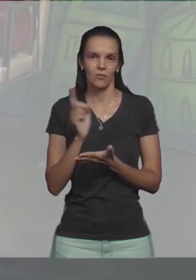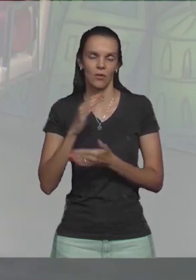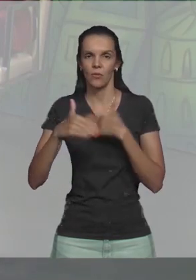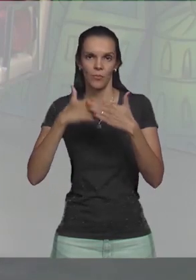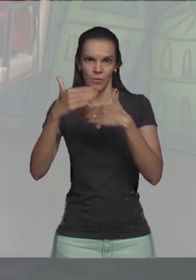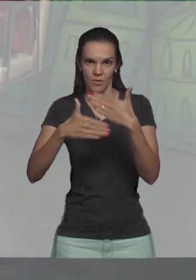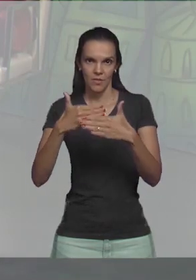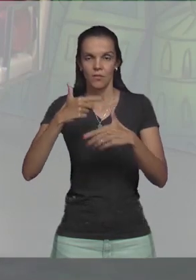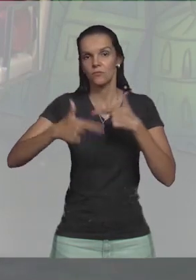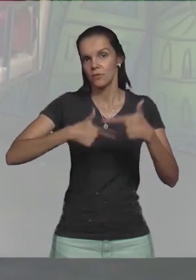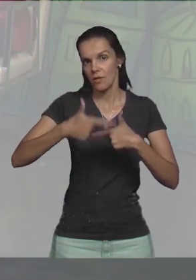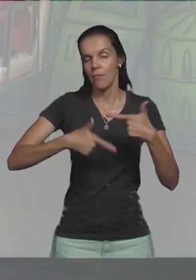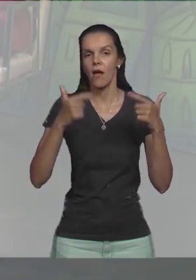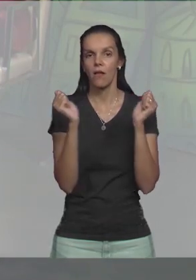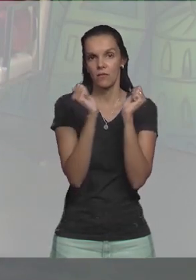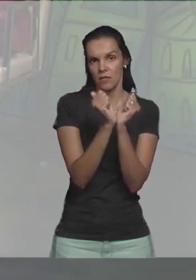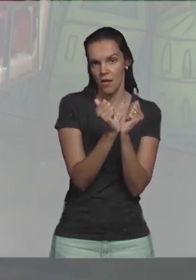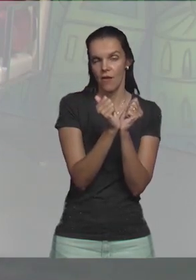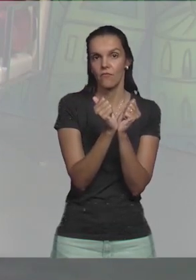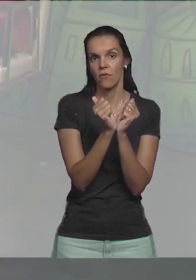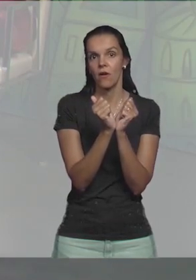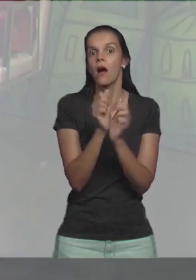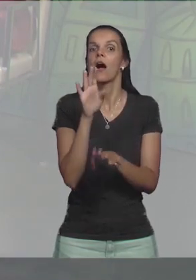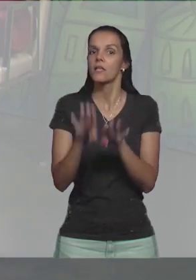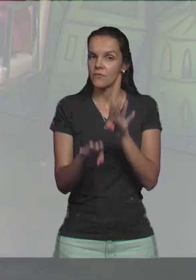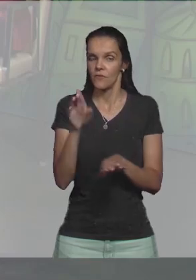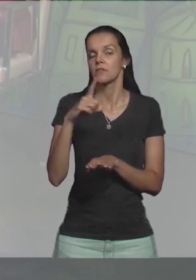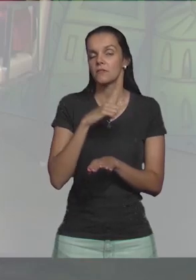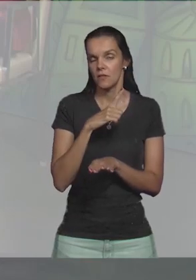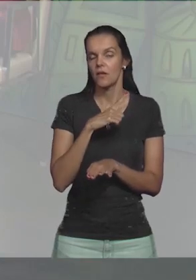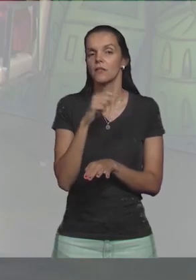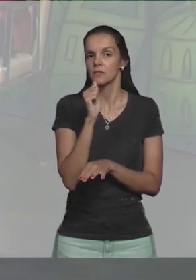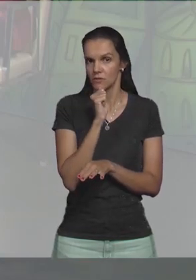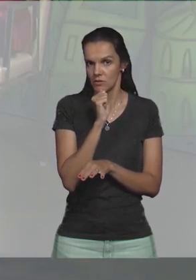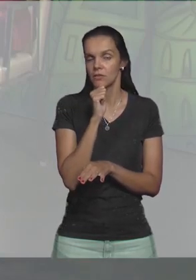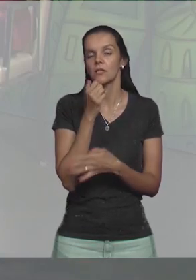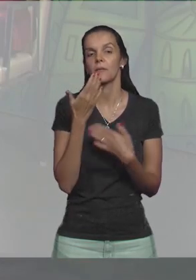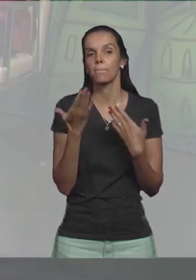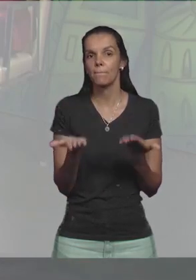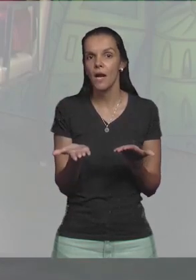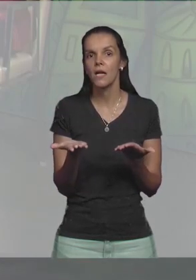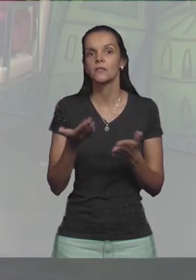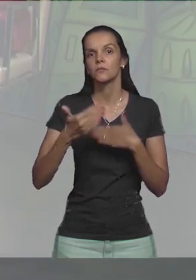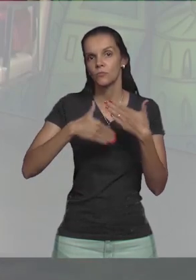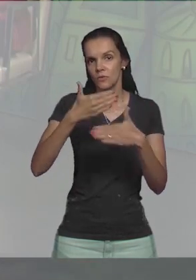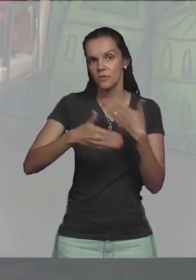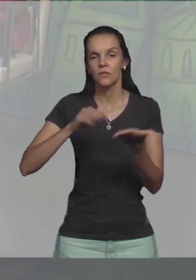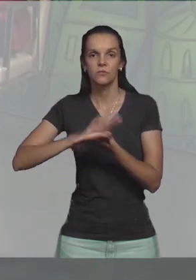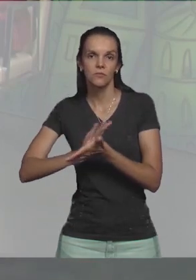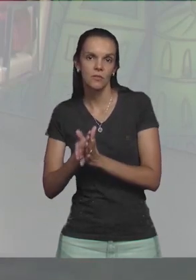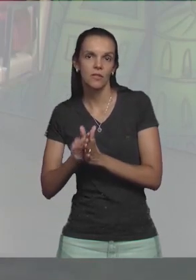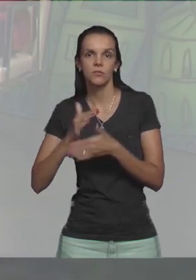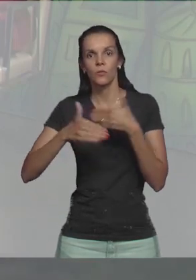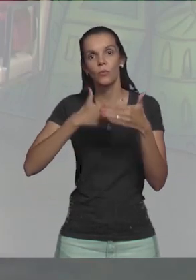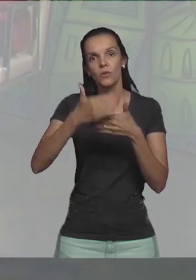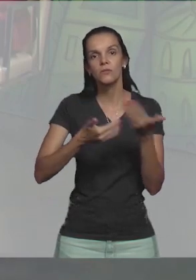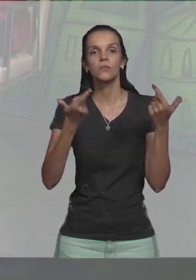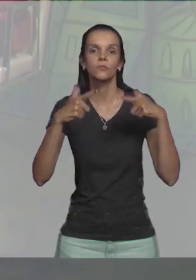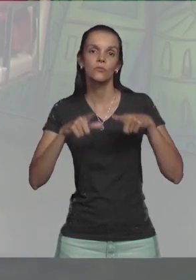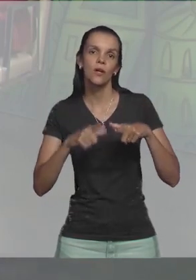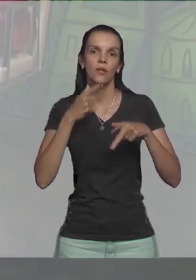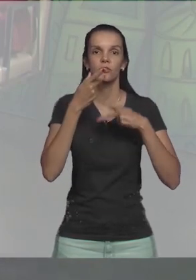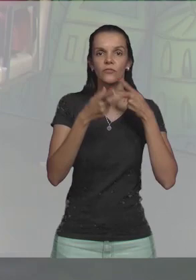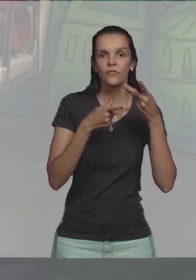pelo processo do trabalho escravo, mesmo que ele ainda exista, né? Mas pelo processo da discriminação, pelo processo do lugar